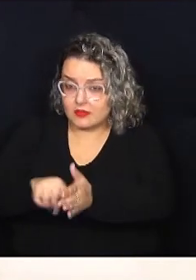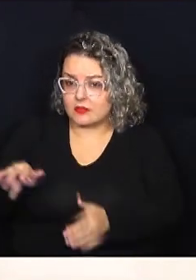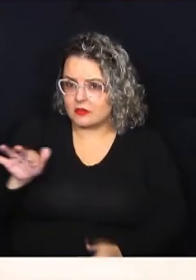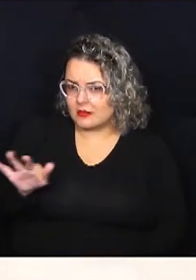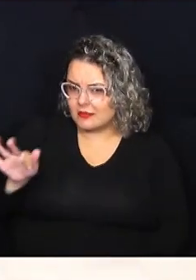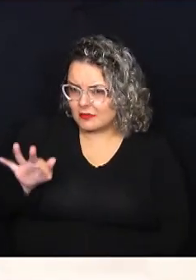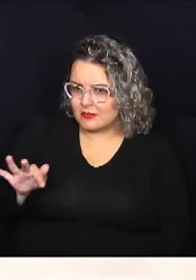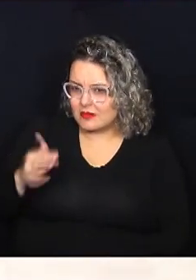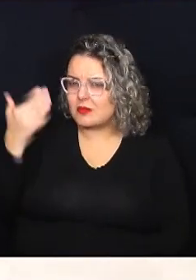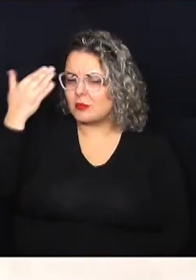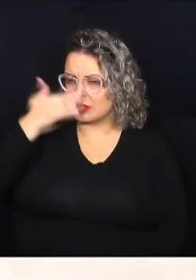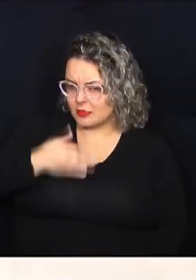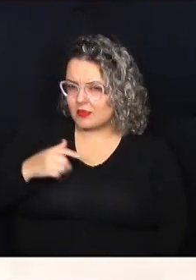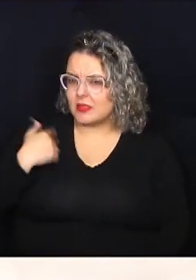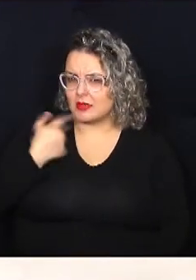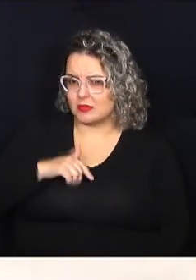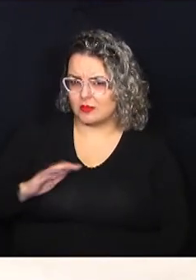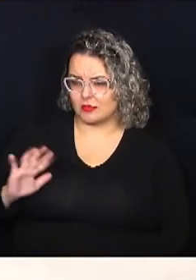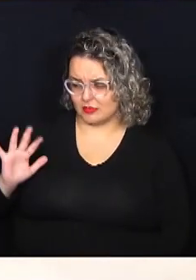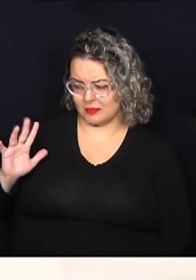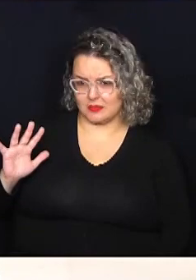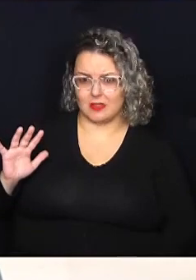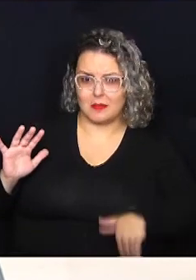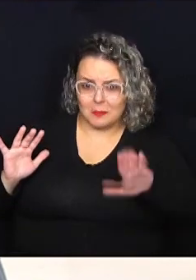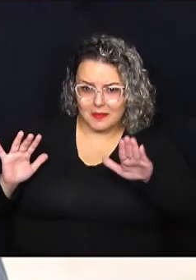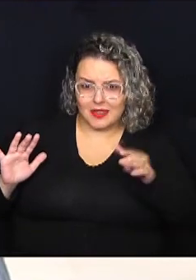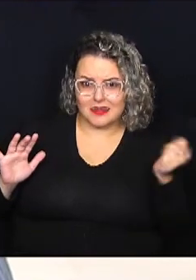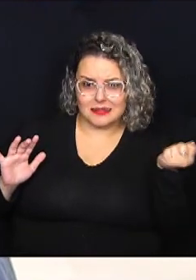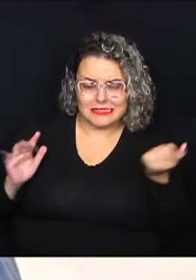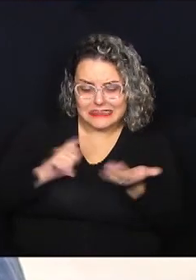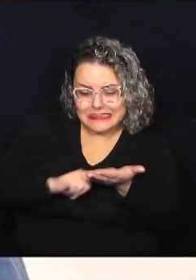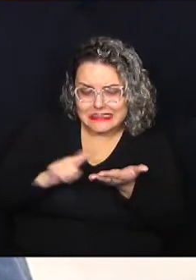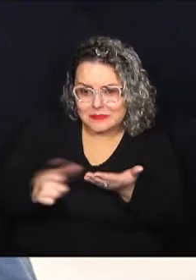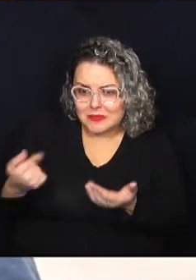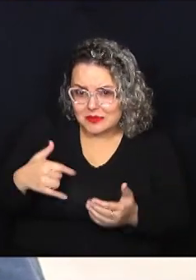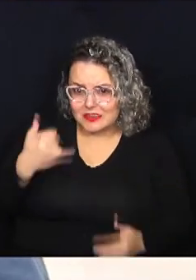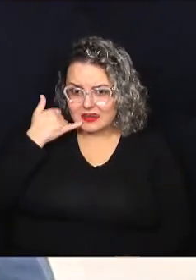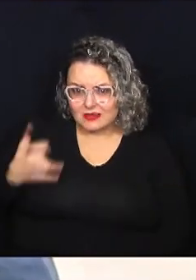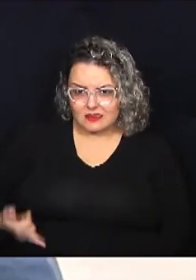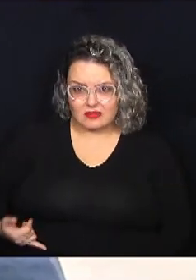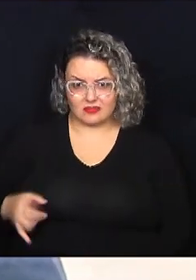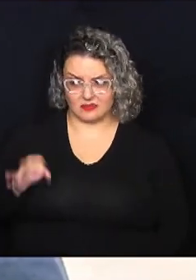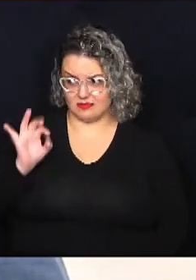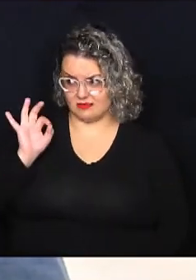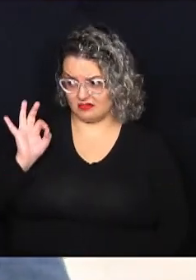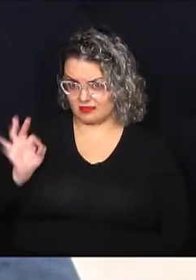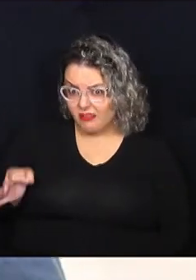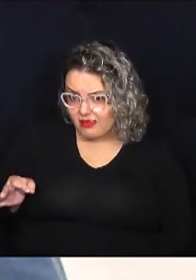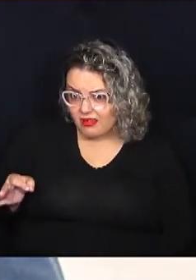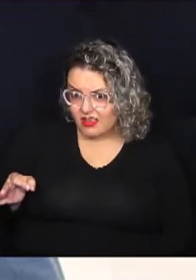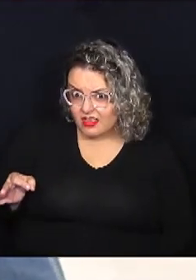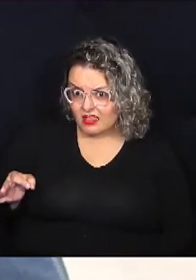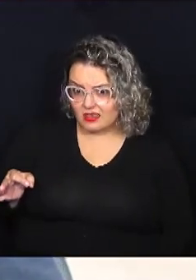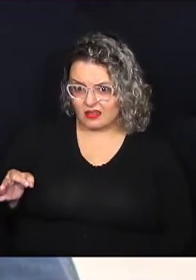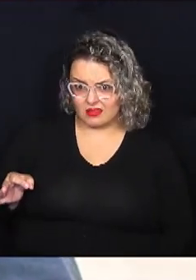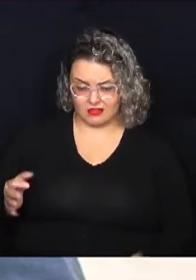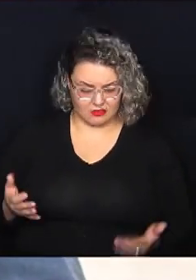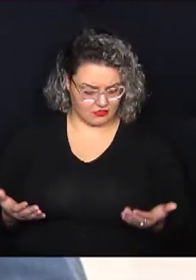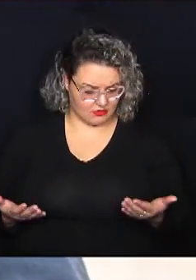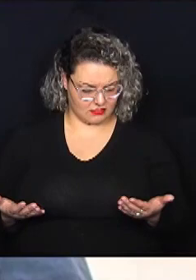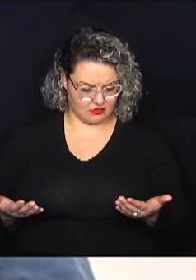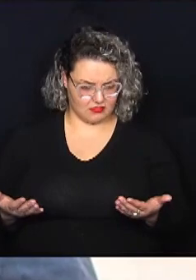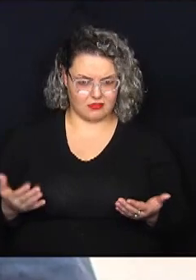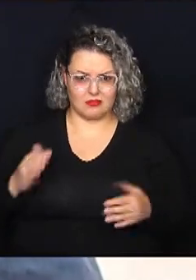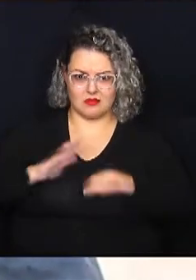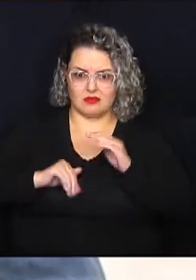que comprovou que a nossa mão é mais limpa É sério me ama porque meu